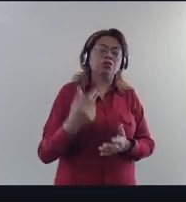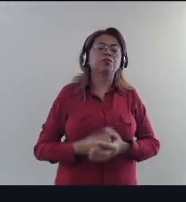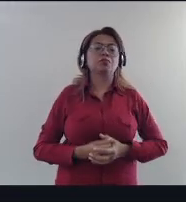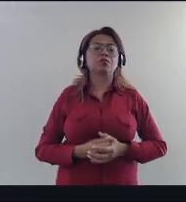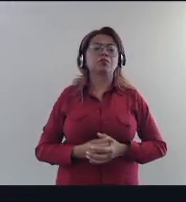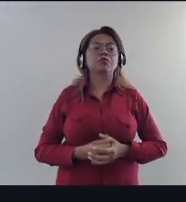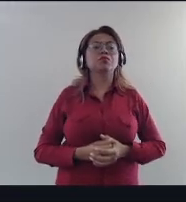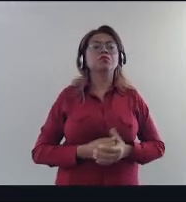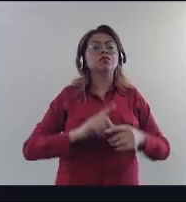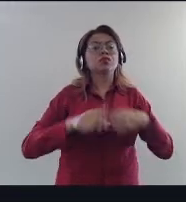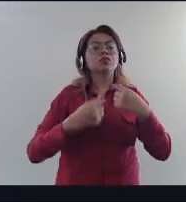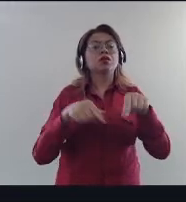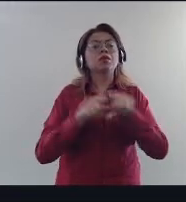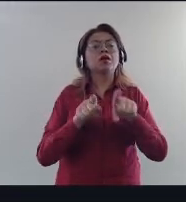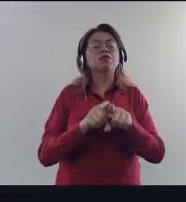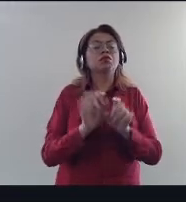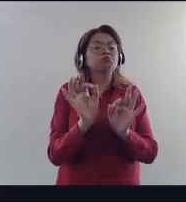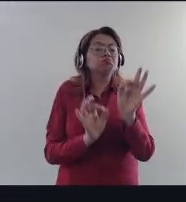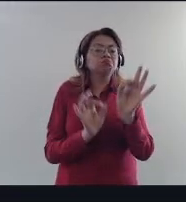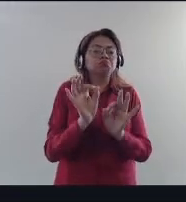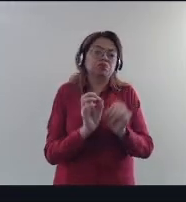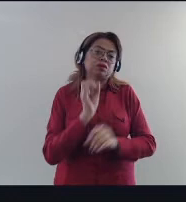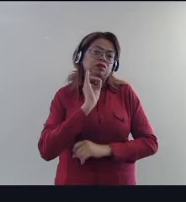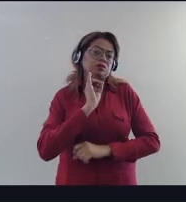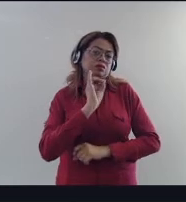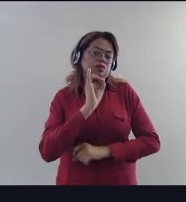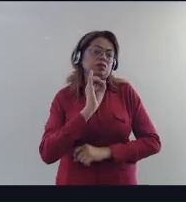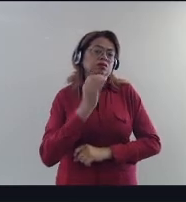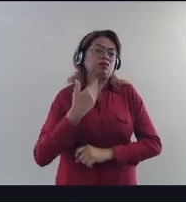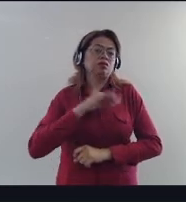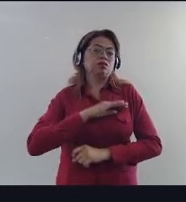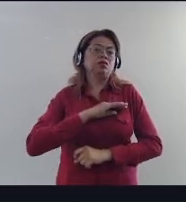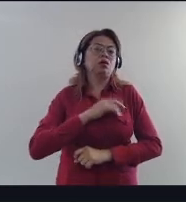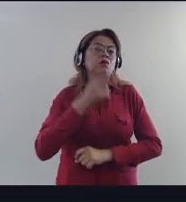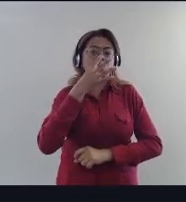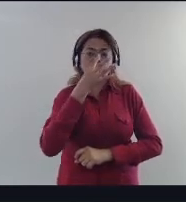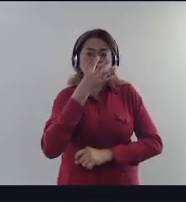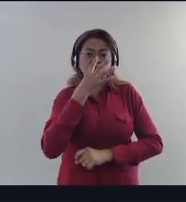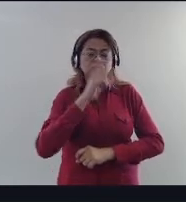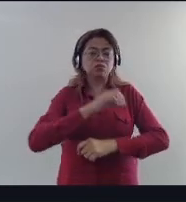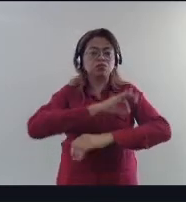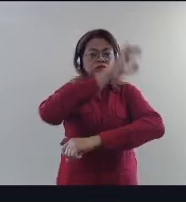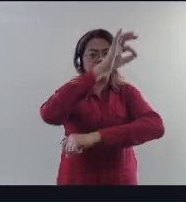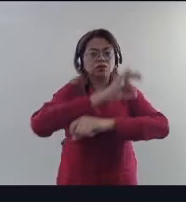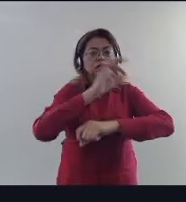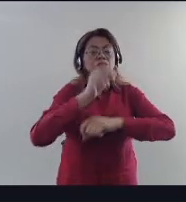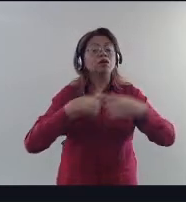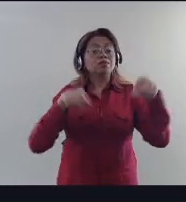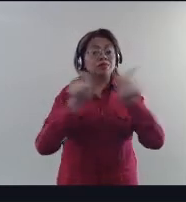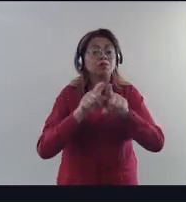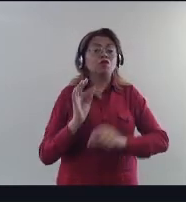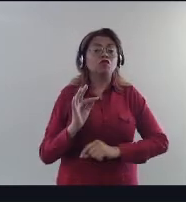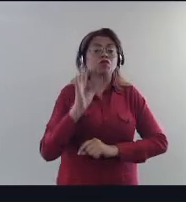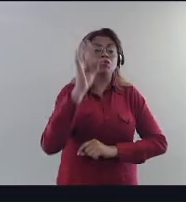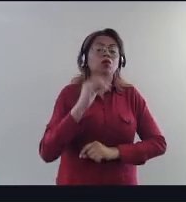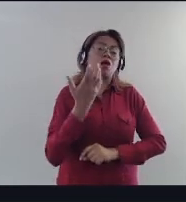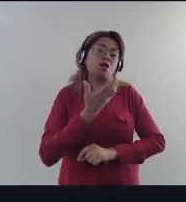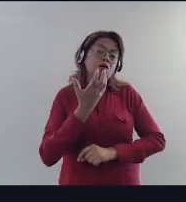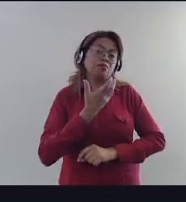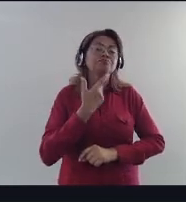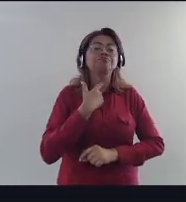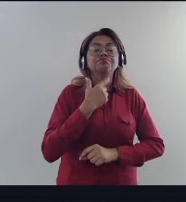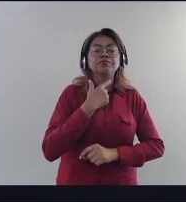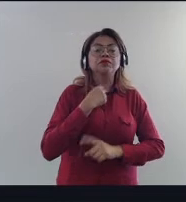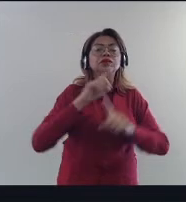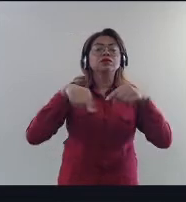futuro provável, de acordo com as tendências que eu analiso, e o futuro desejável. Então, todos esses